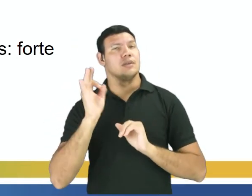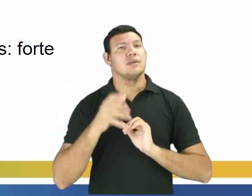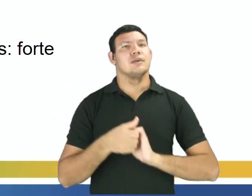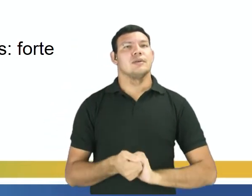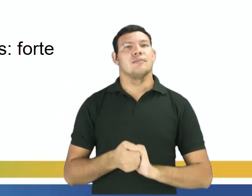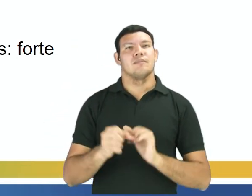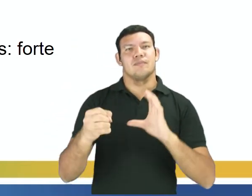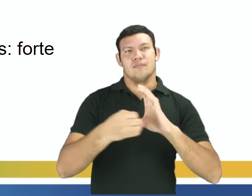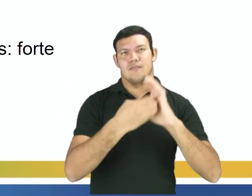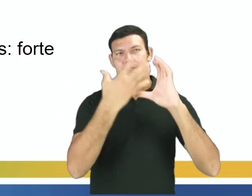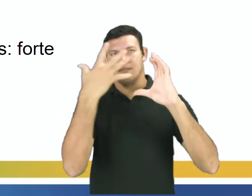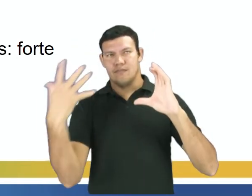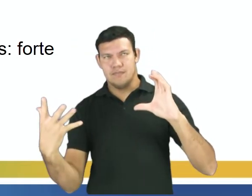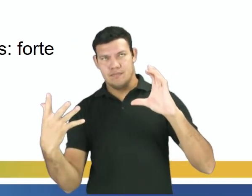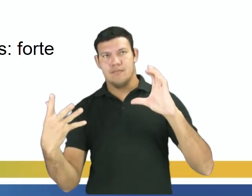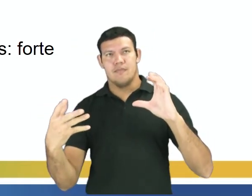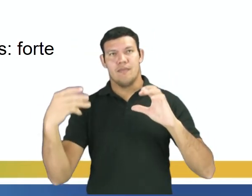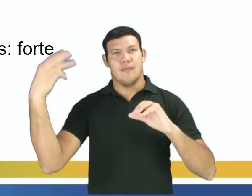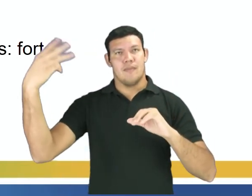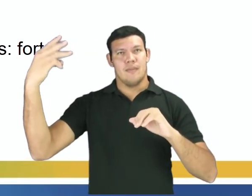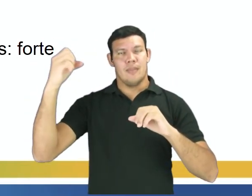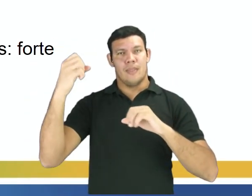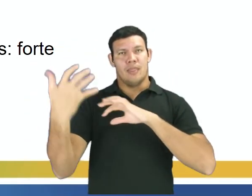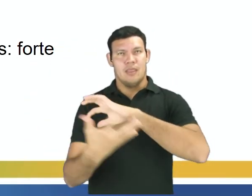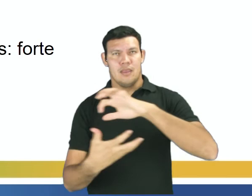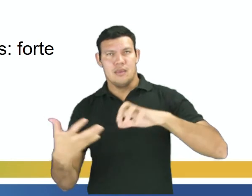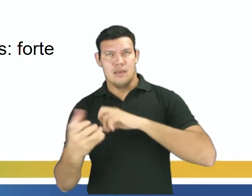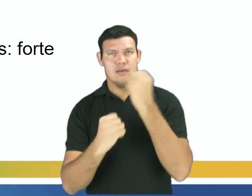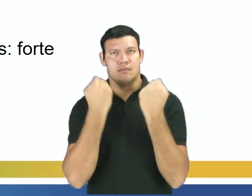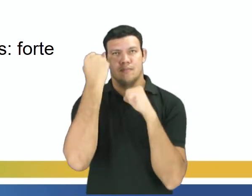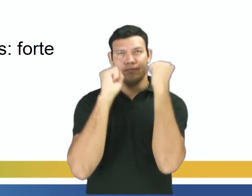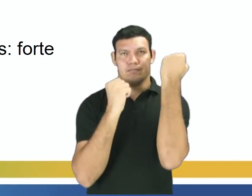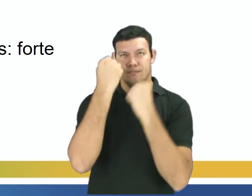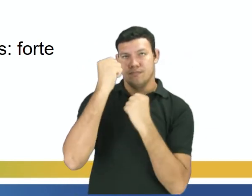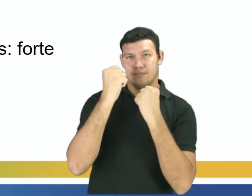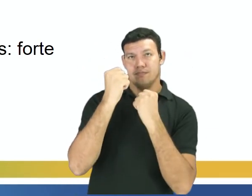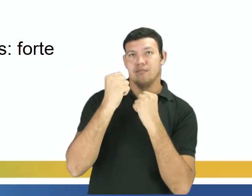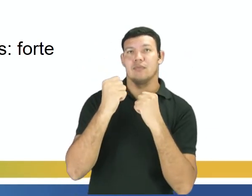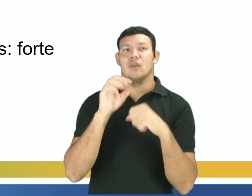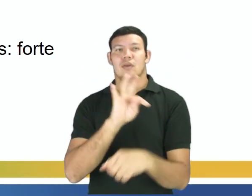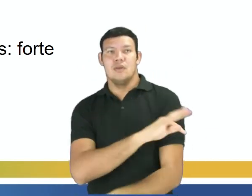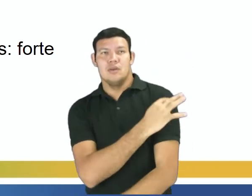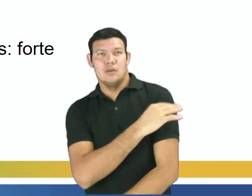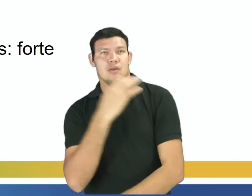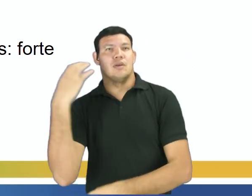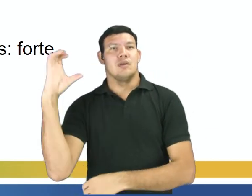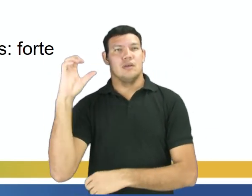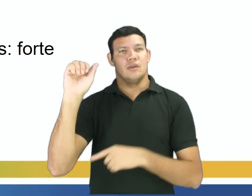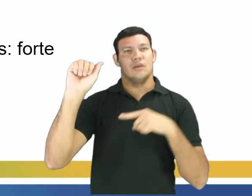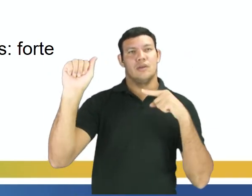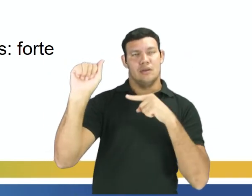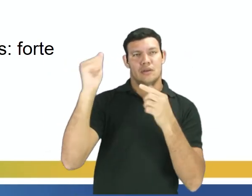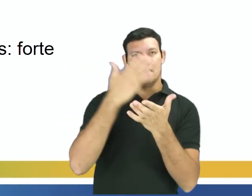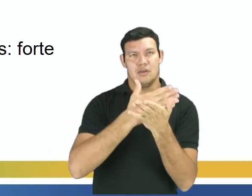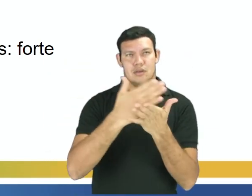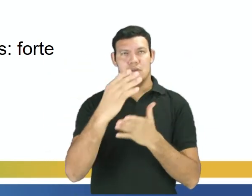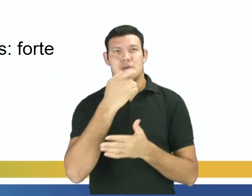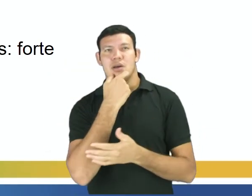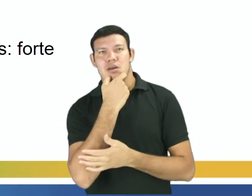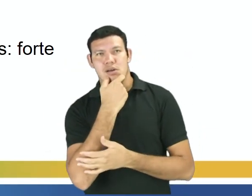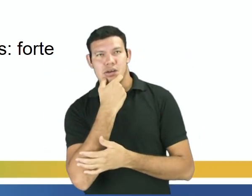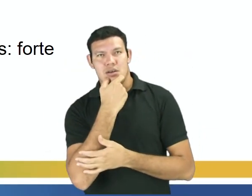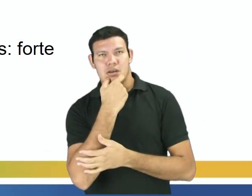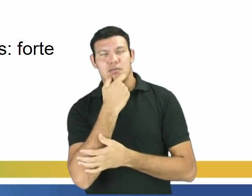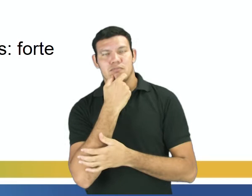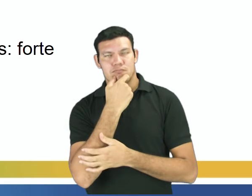São características da terceira revolução industrial ou revolução técnico-científica, letra A. Início na Inglaterra, grande